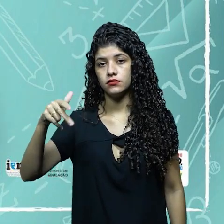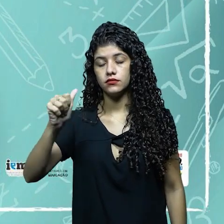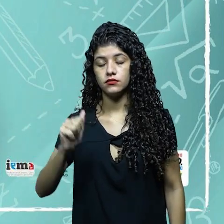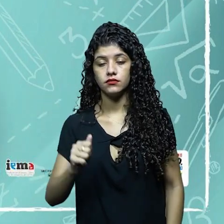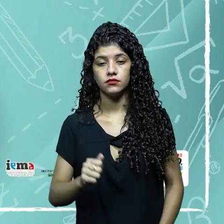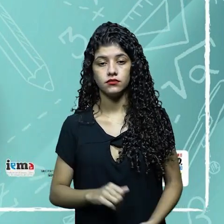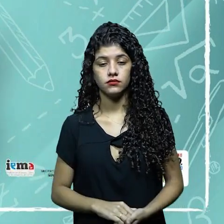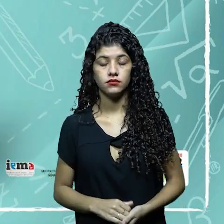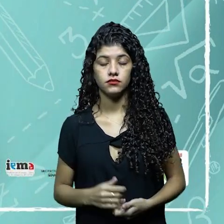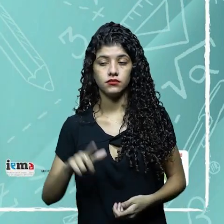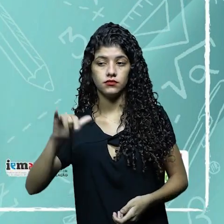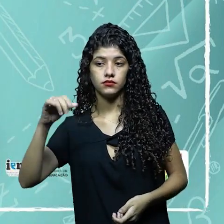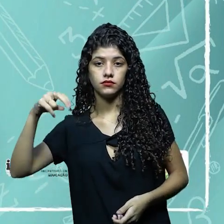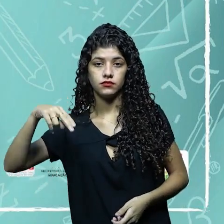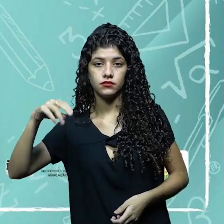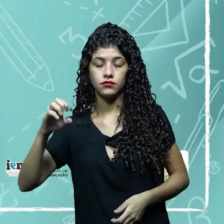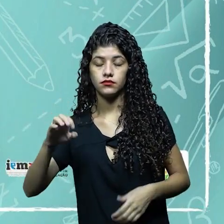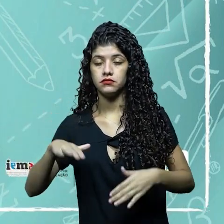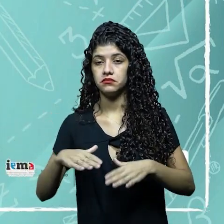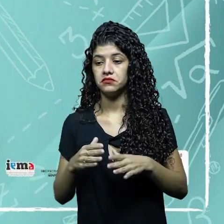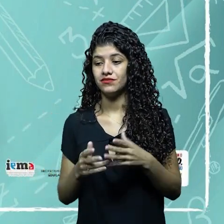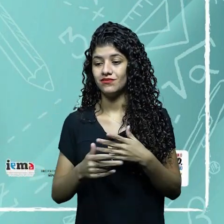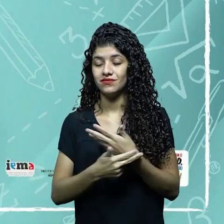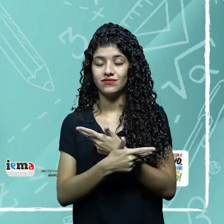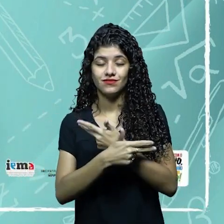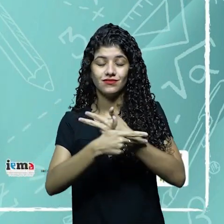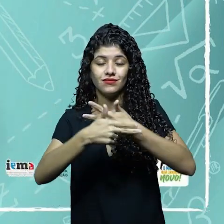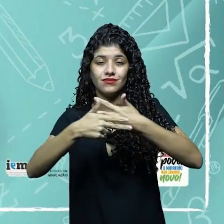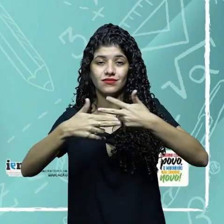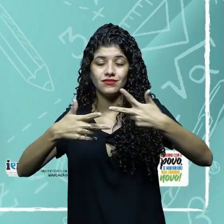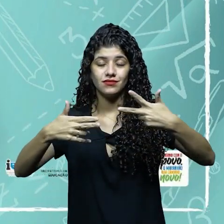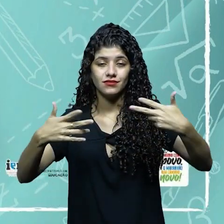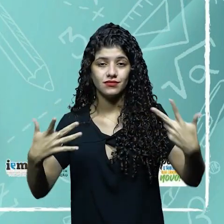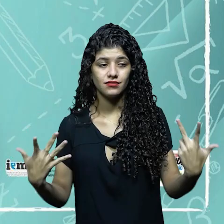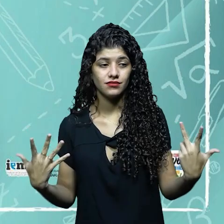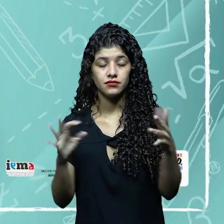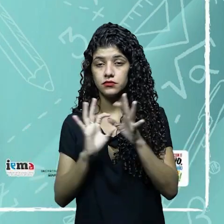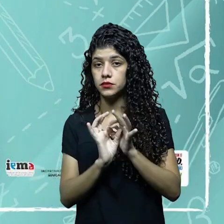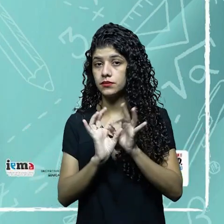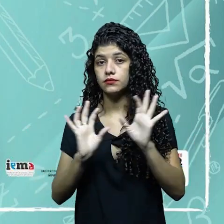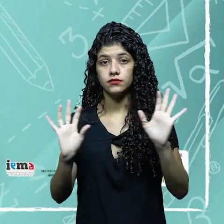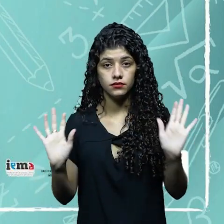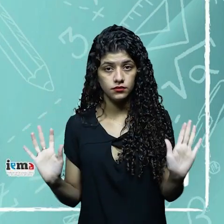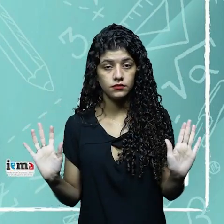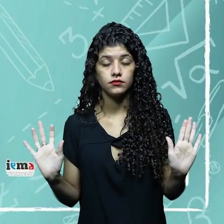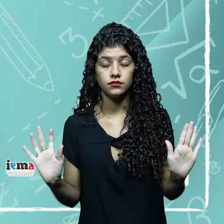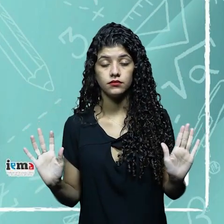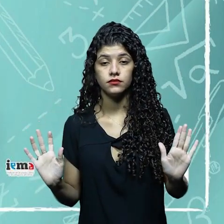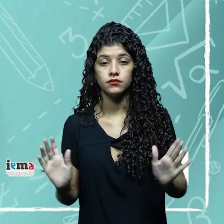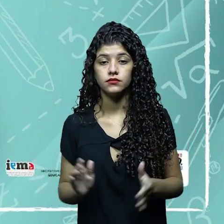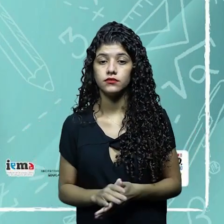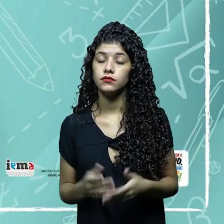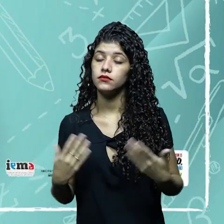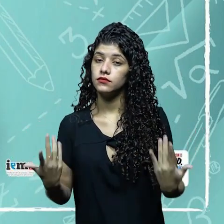faço quantas linhas eu quiser, mas todas independentes, pontos independentes, linhas independentes, tá? Enquanto